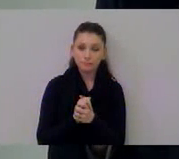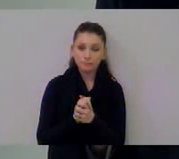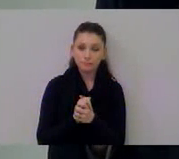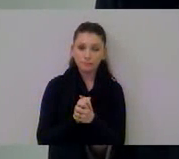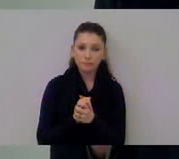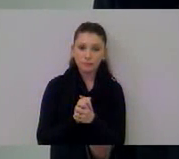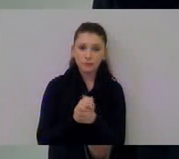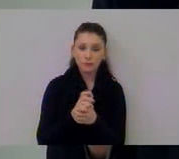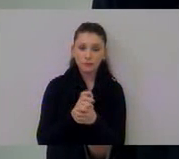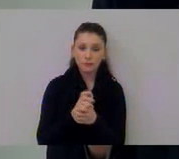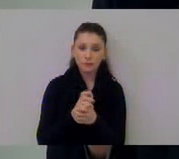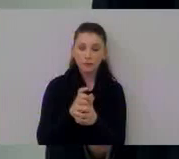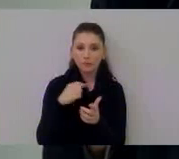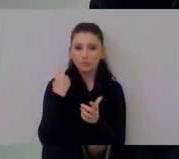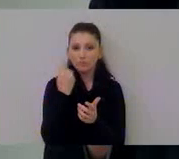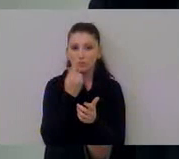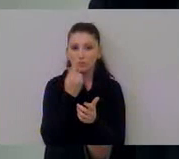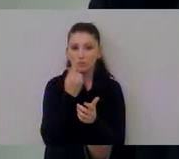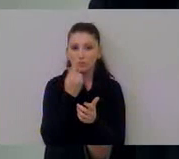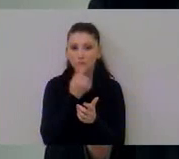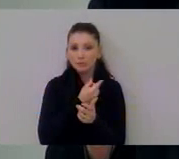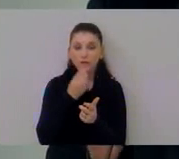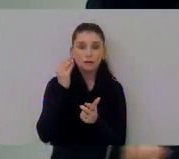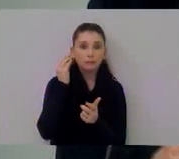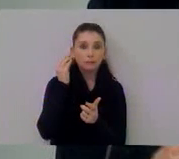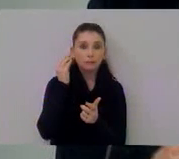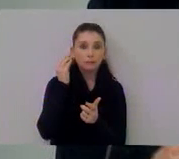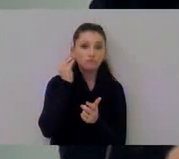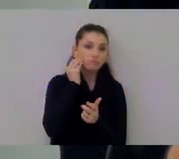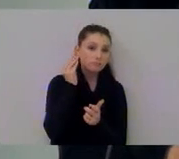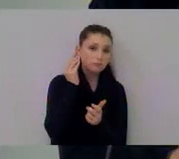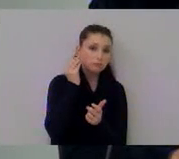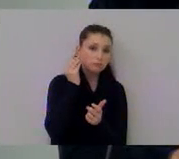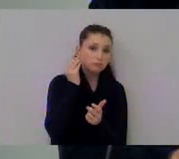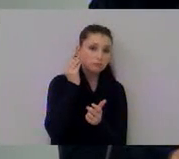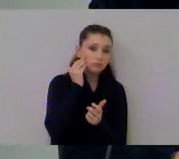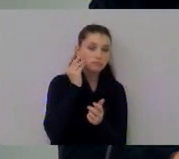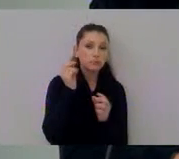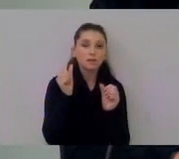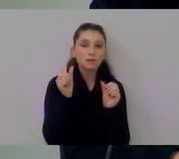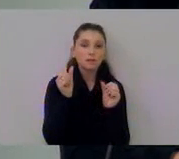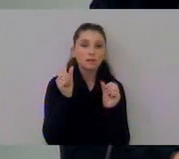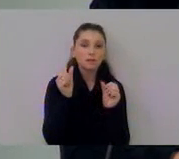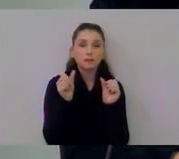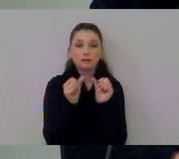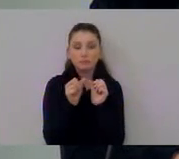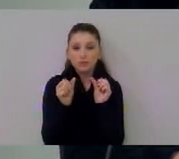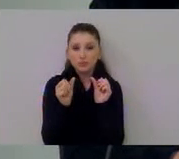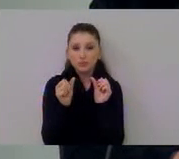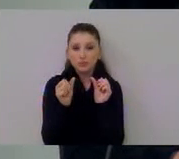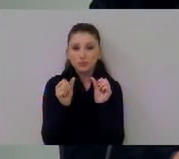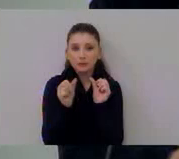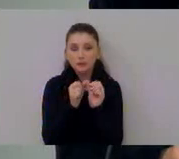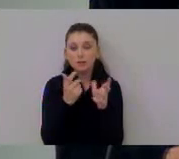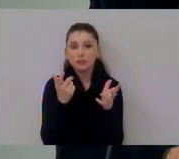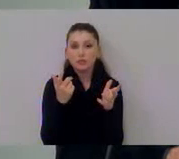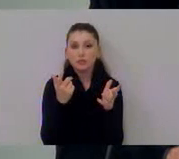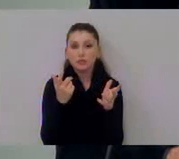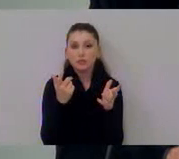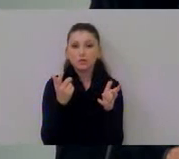a Tati também estava presente na condição de presidente,